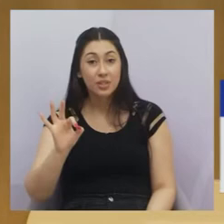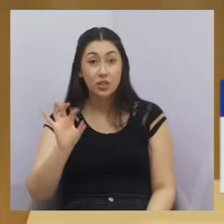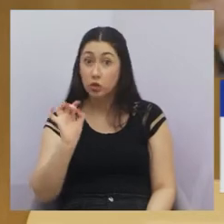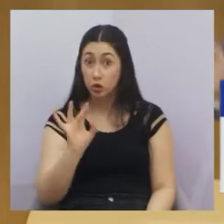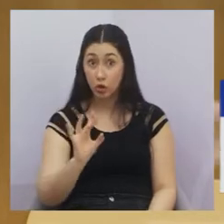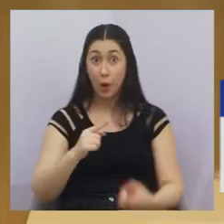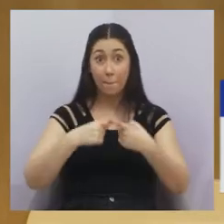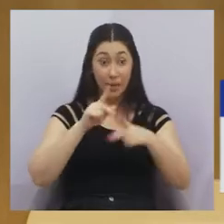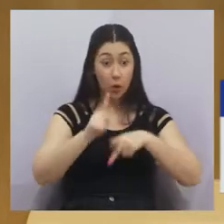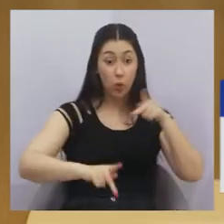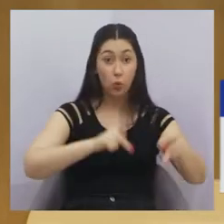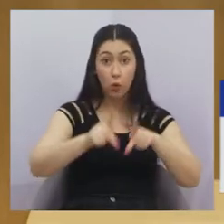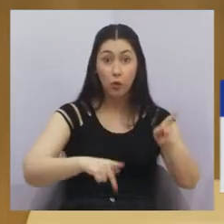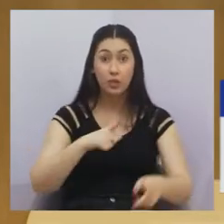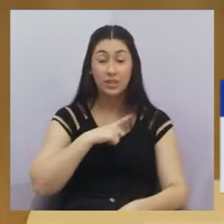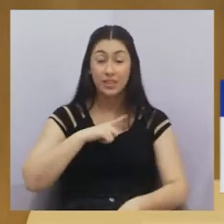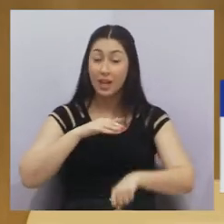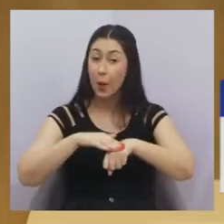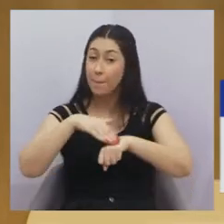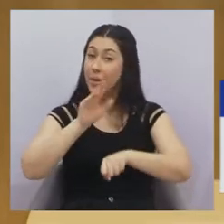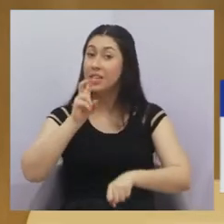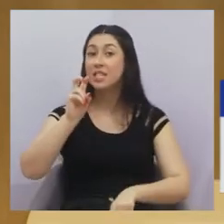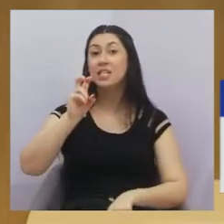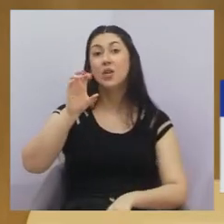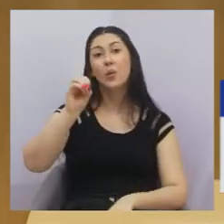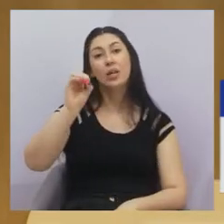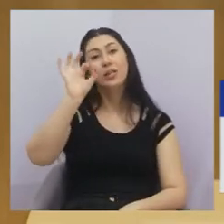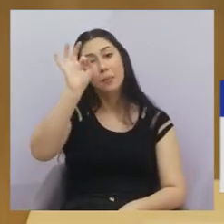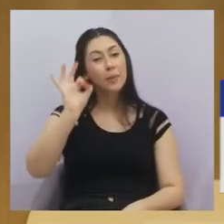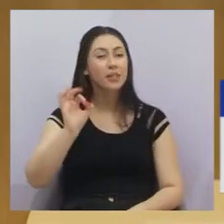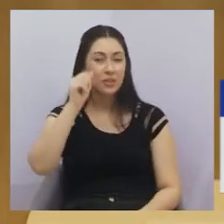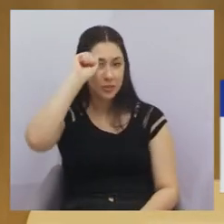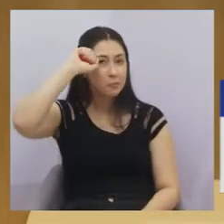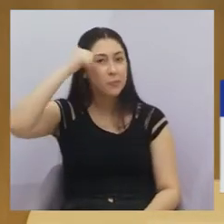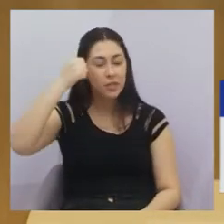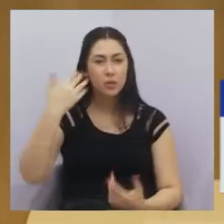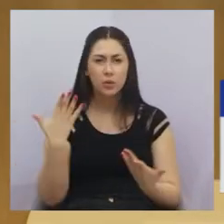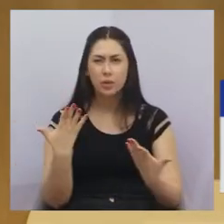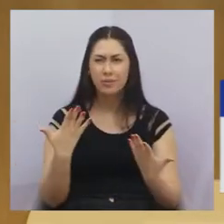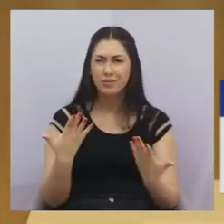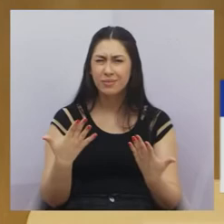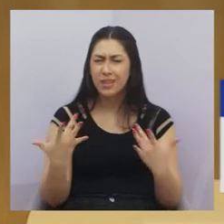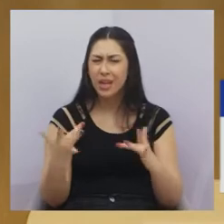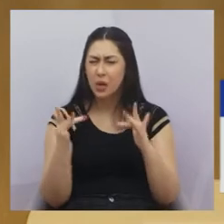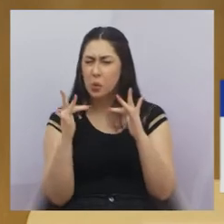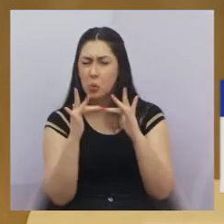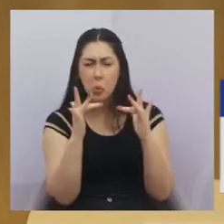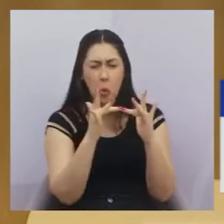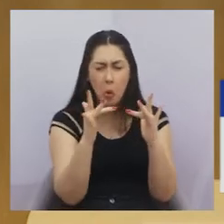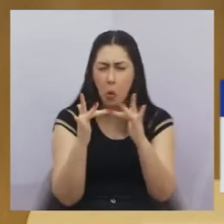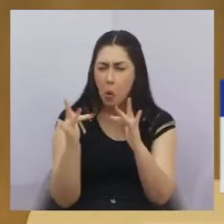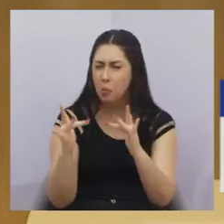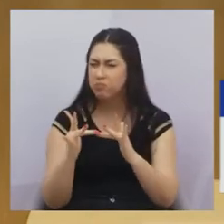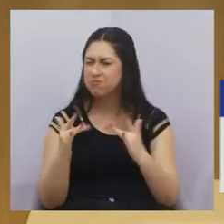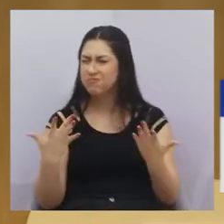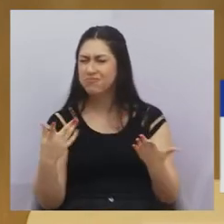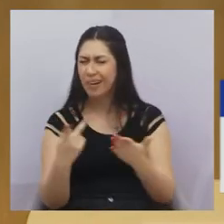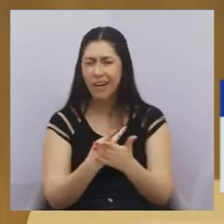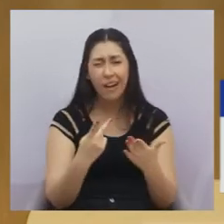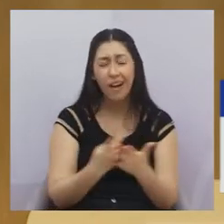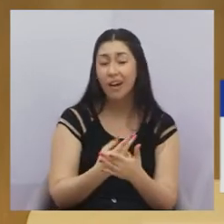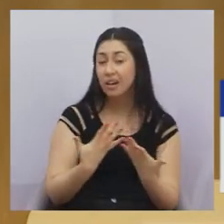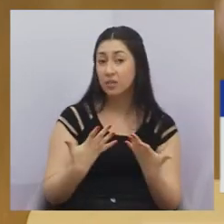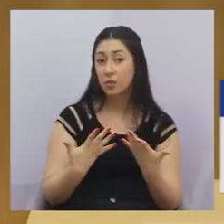população negra é mais de 50%. Então há uma desconexão entre os espaços políticos que os